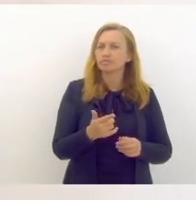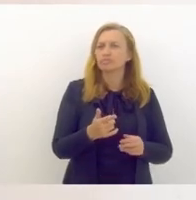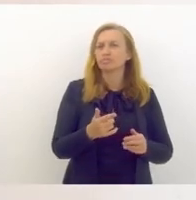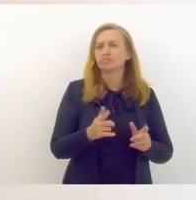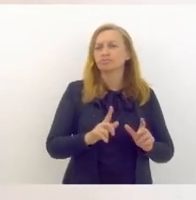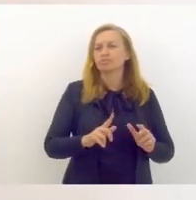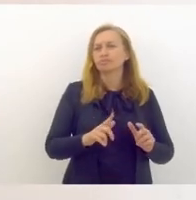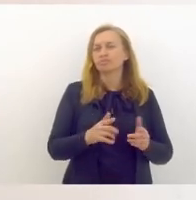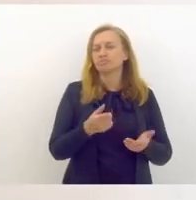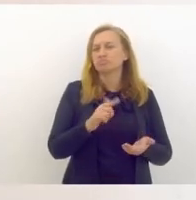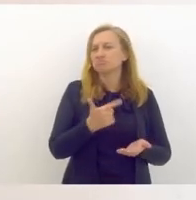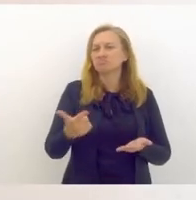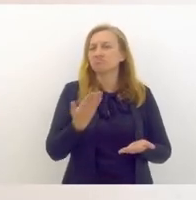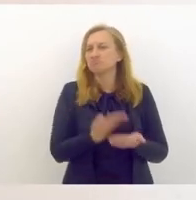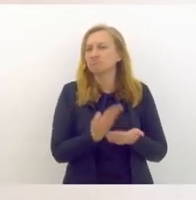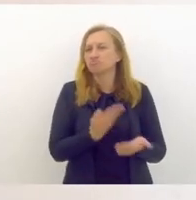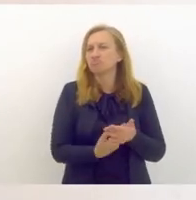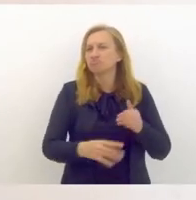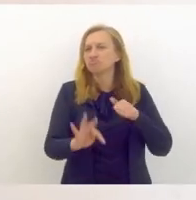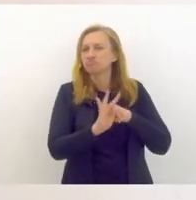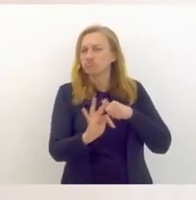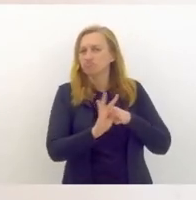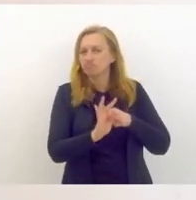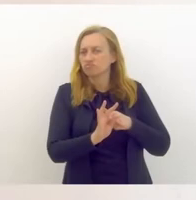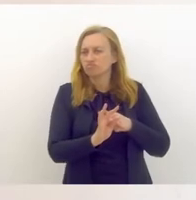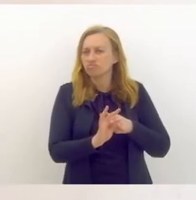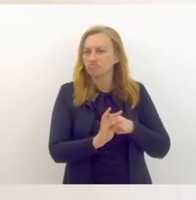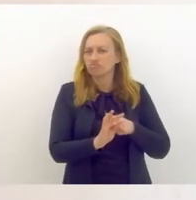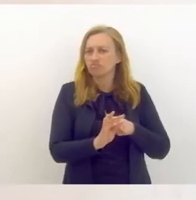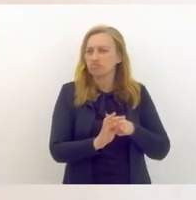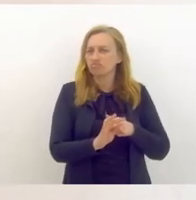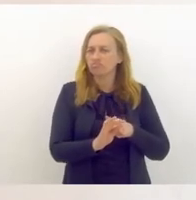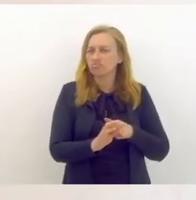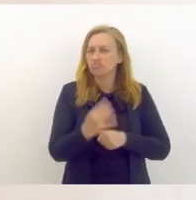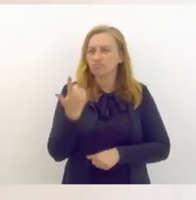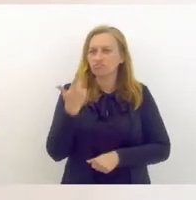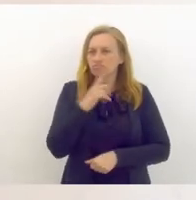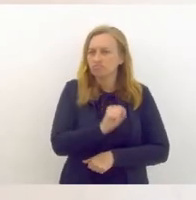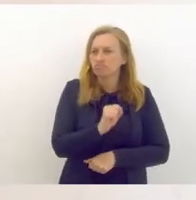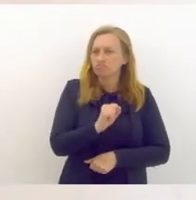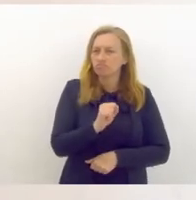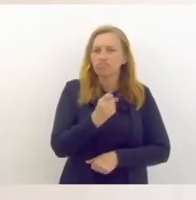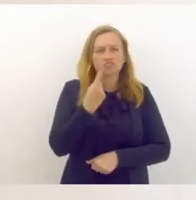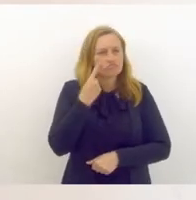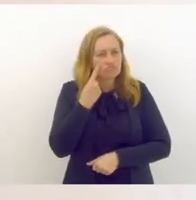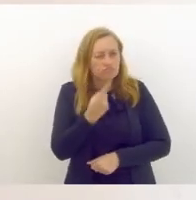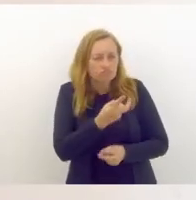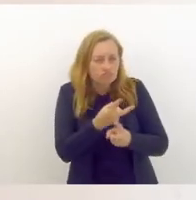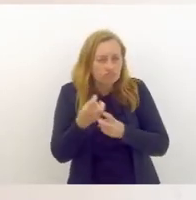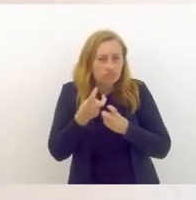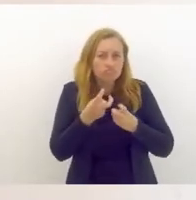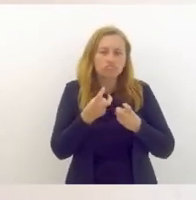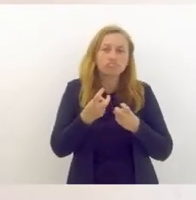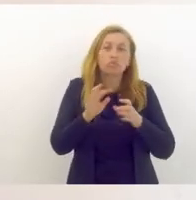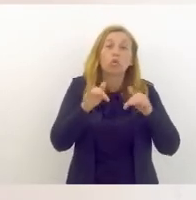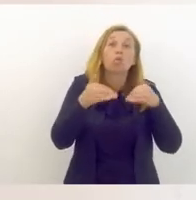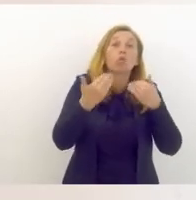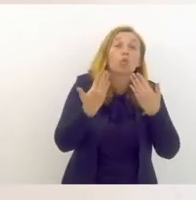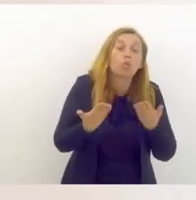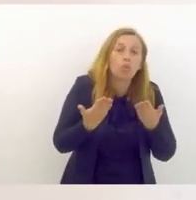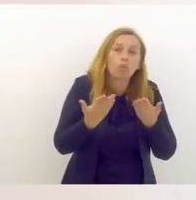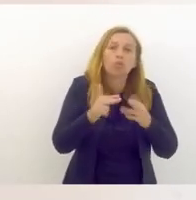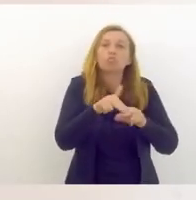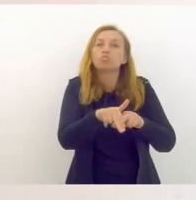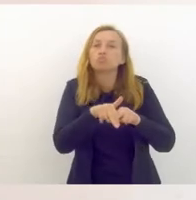Sem um estudo técnico. Sem um estudo técnico que a gente consiga identificar qual a